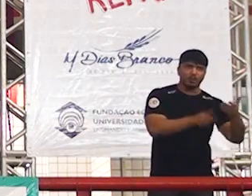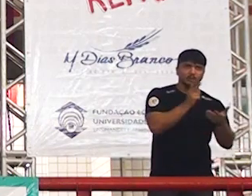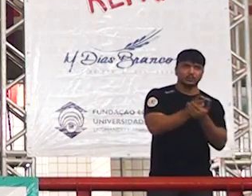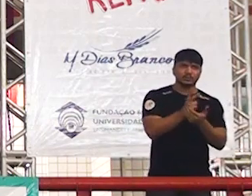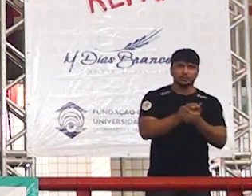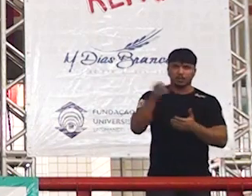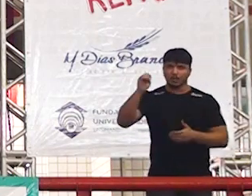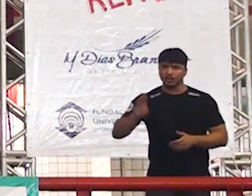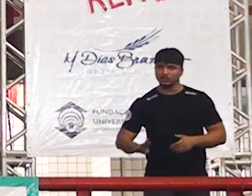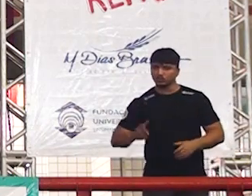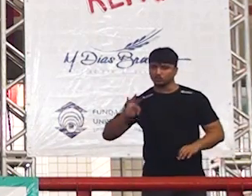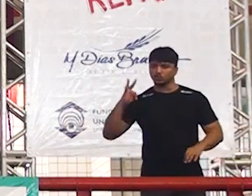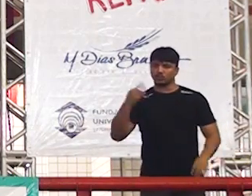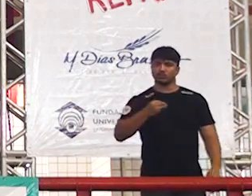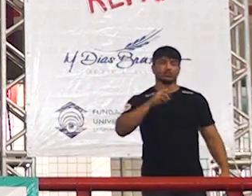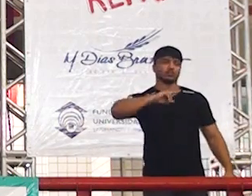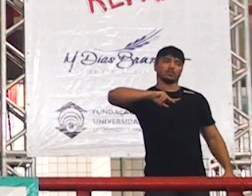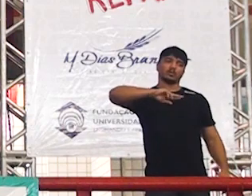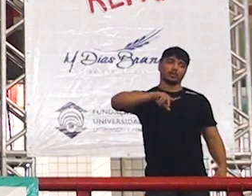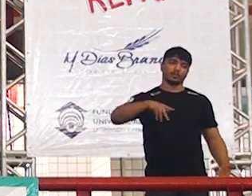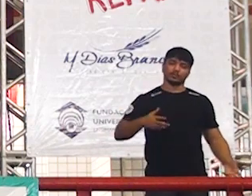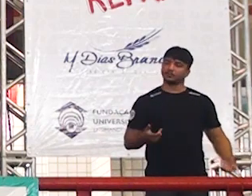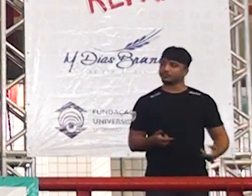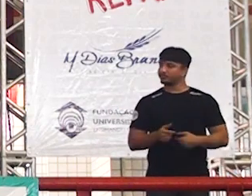sobre o Brasil. Está aí uma.